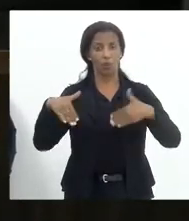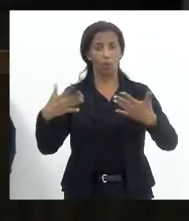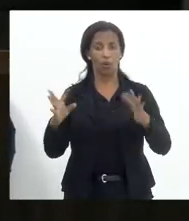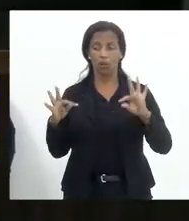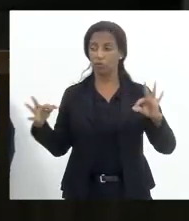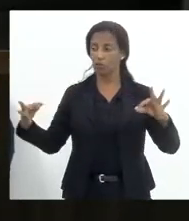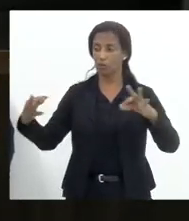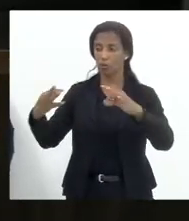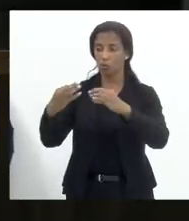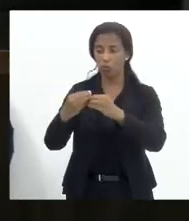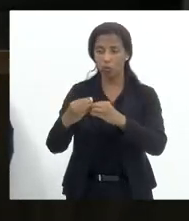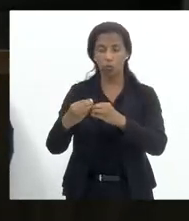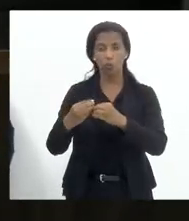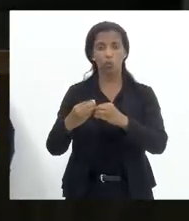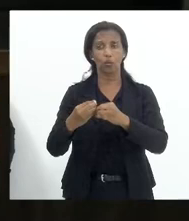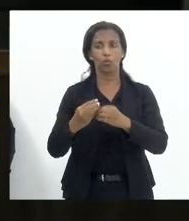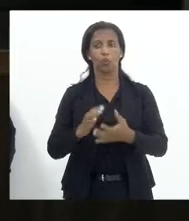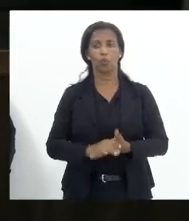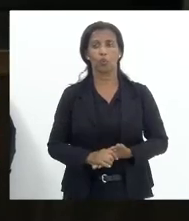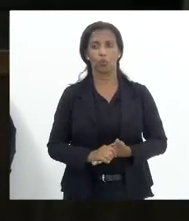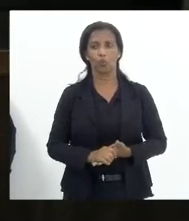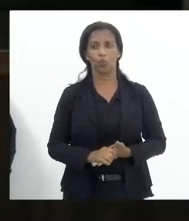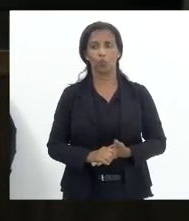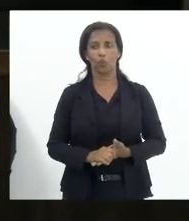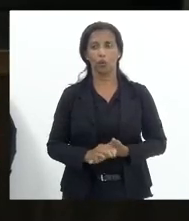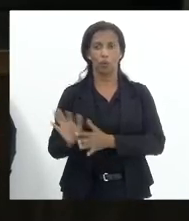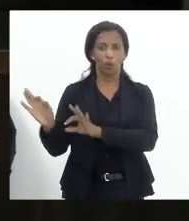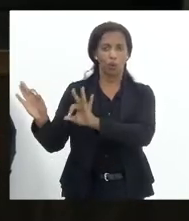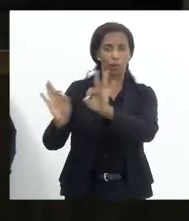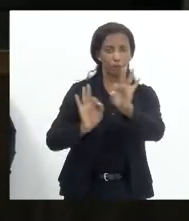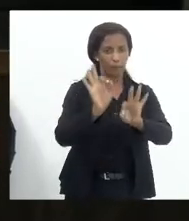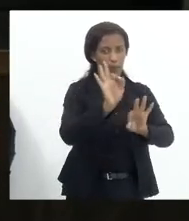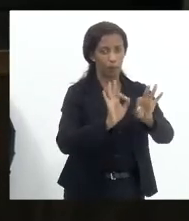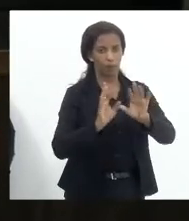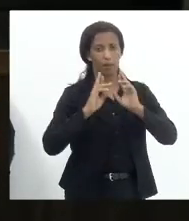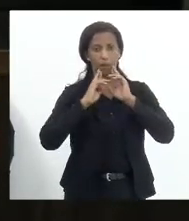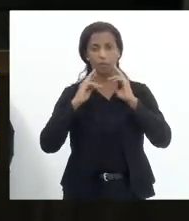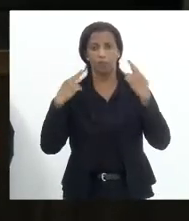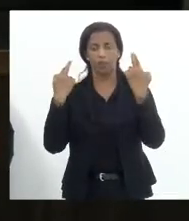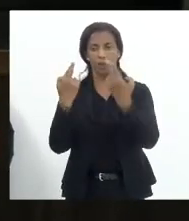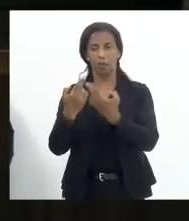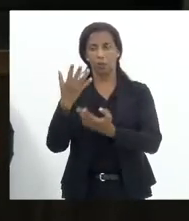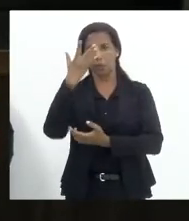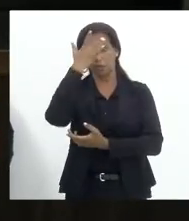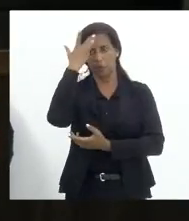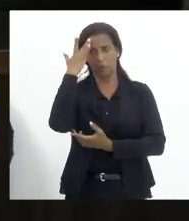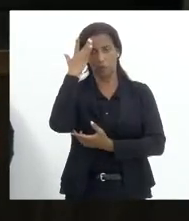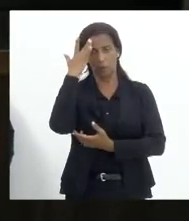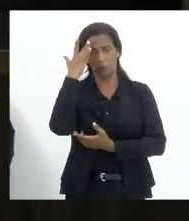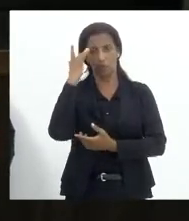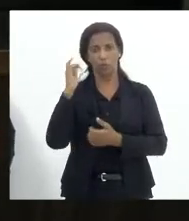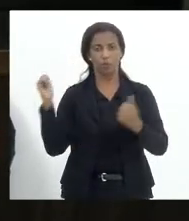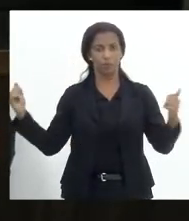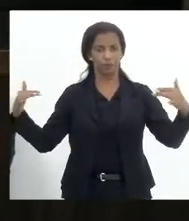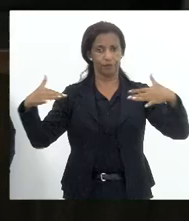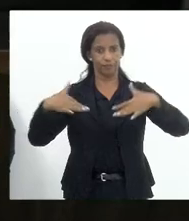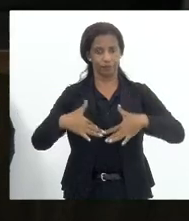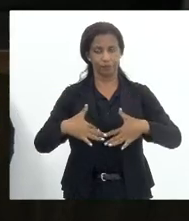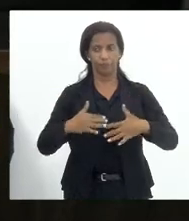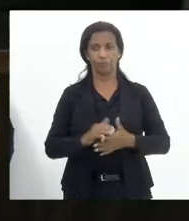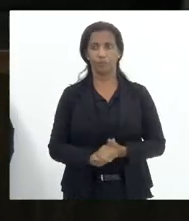tivermos todos os indicativos que a gente pode possa reunir uma sessão solene